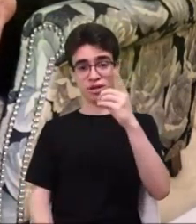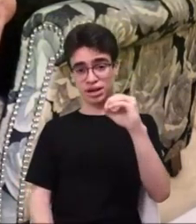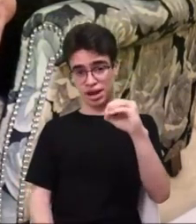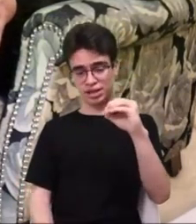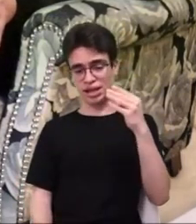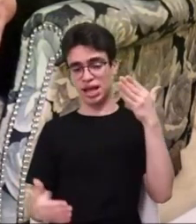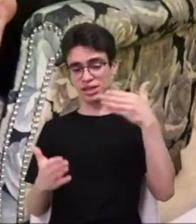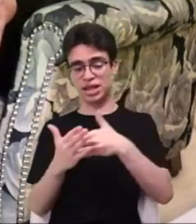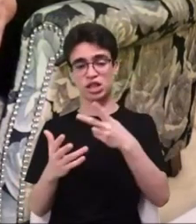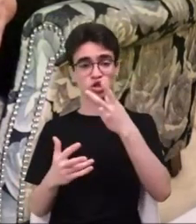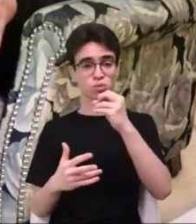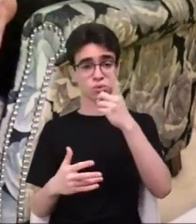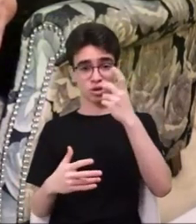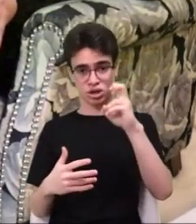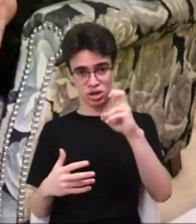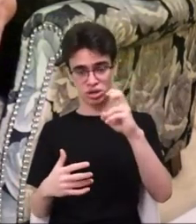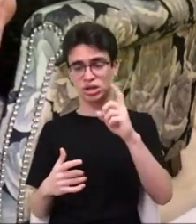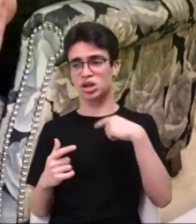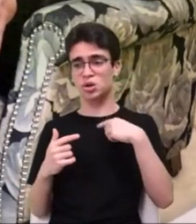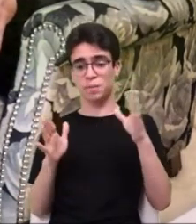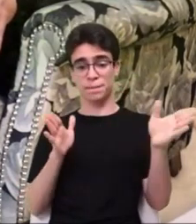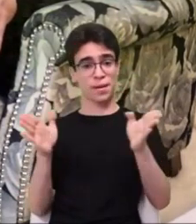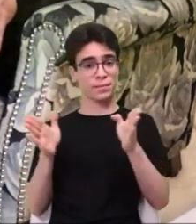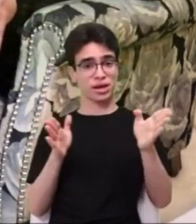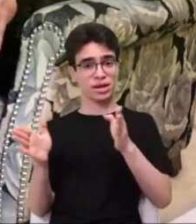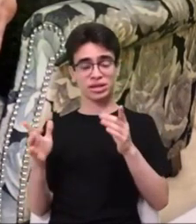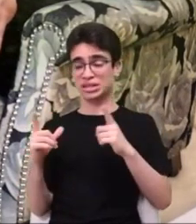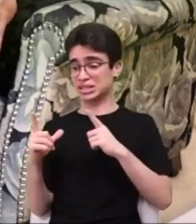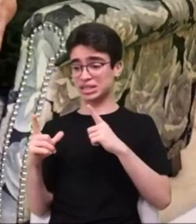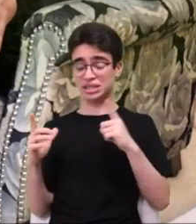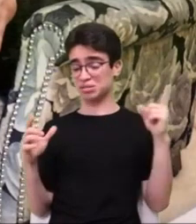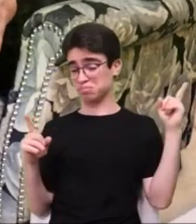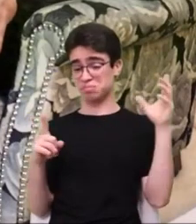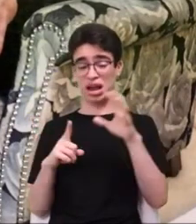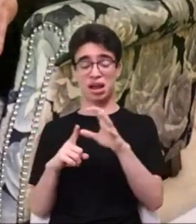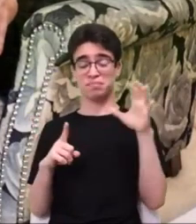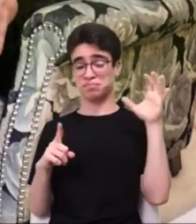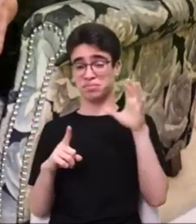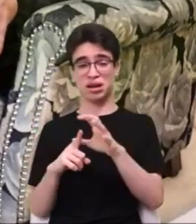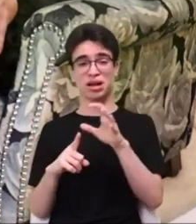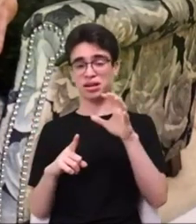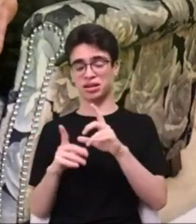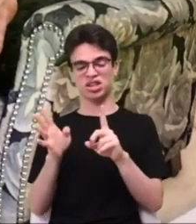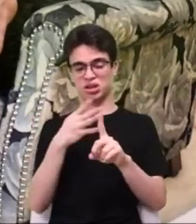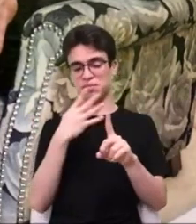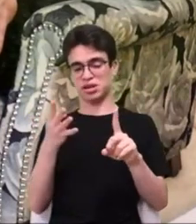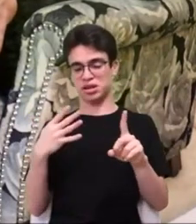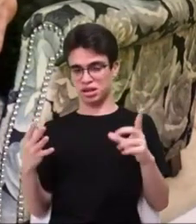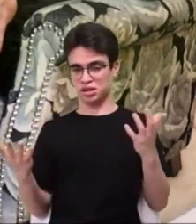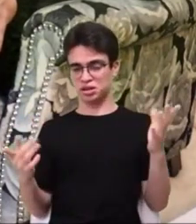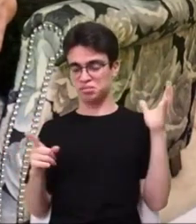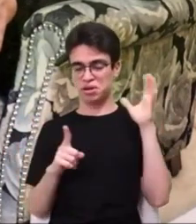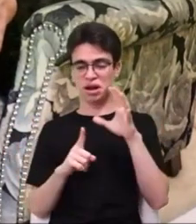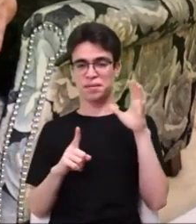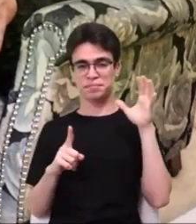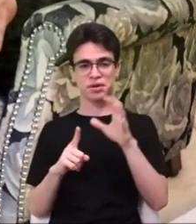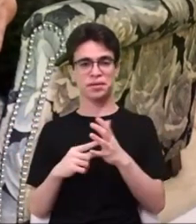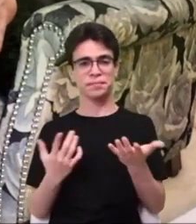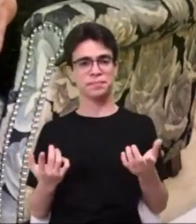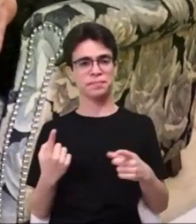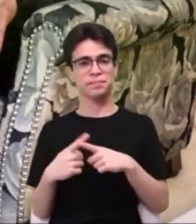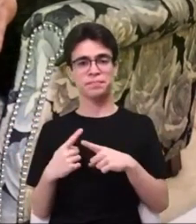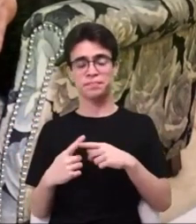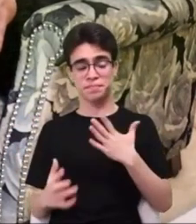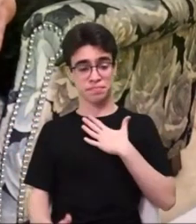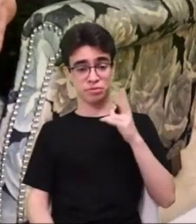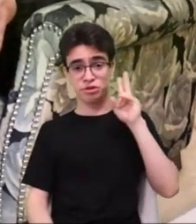2015, foi o espaço de tempo que eu fui mais perseguido pelo movimento LGBTQIA+, né? Por quê? Eu falava